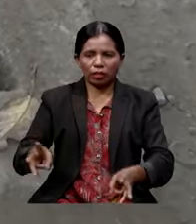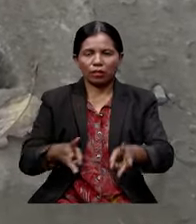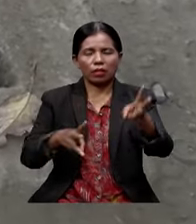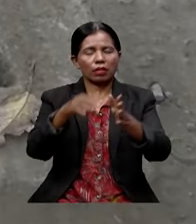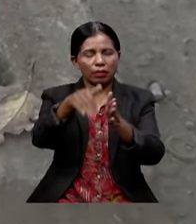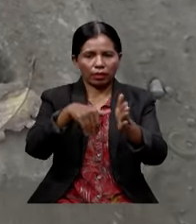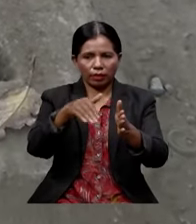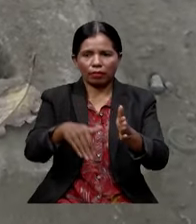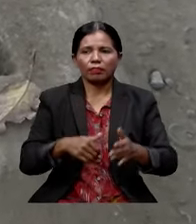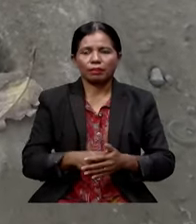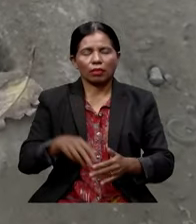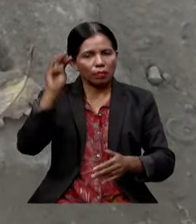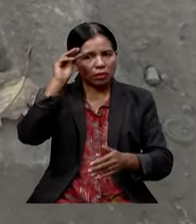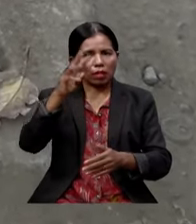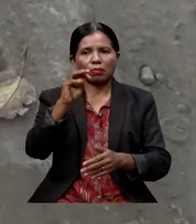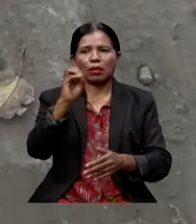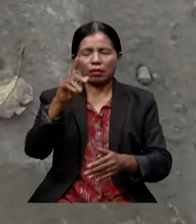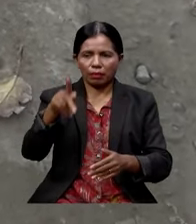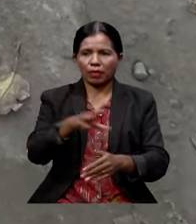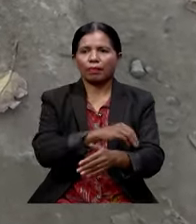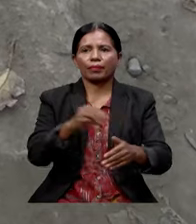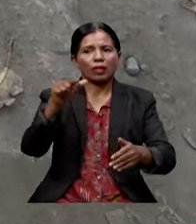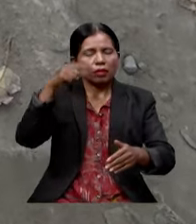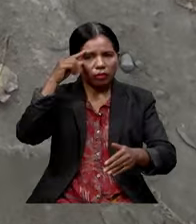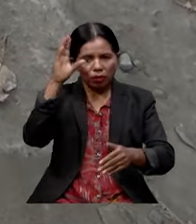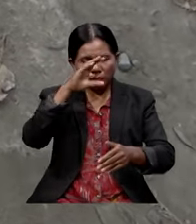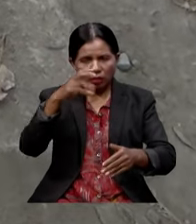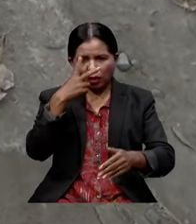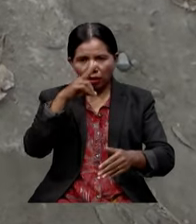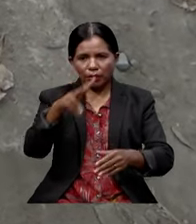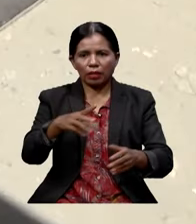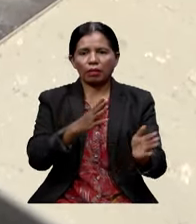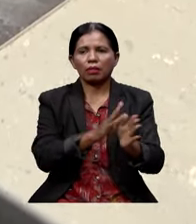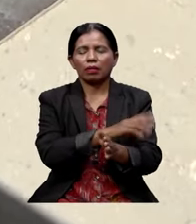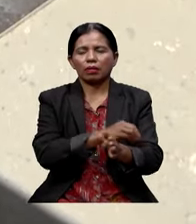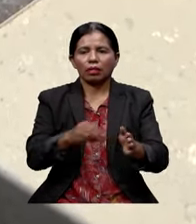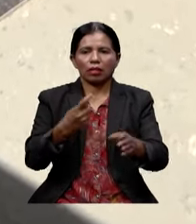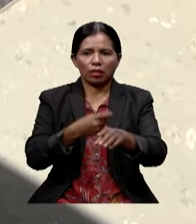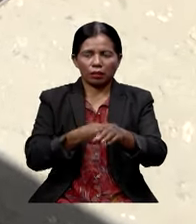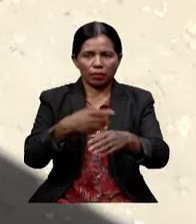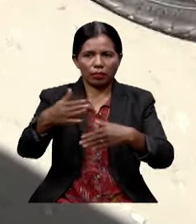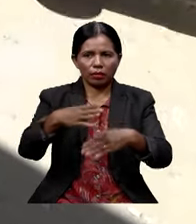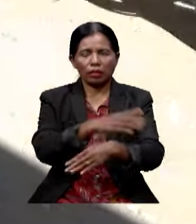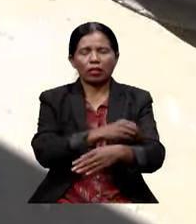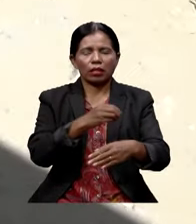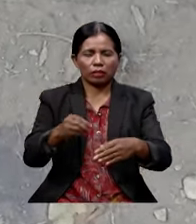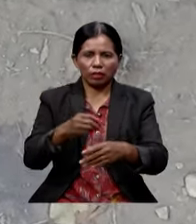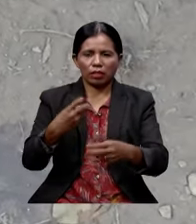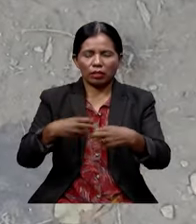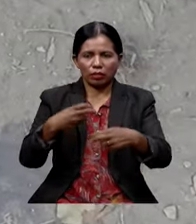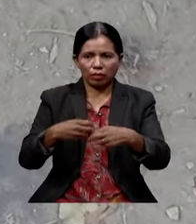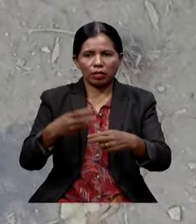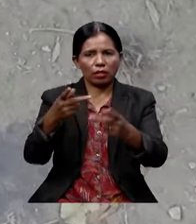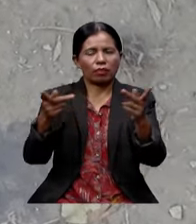Keona. Tir Ministro de Obras Públicas, Samuel Marçal, Governo se busca solução para o projeto nem a tempo para, também dificulta o movimento e a